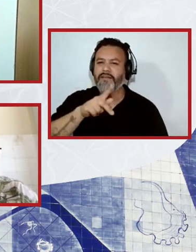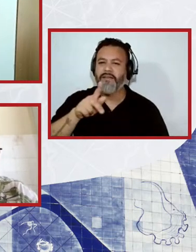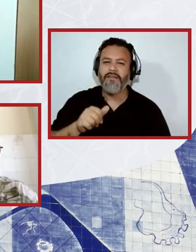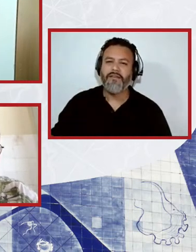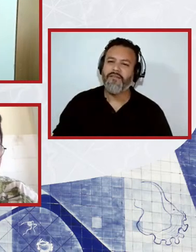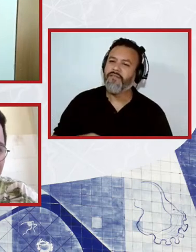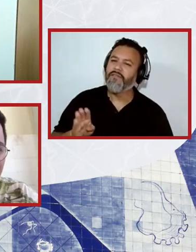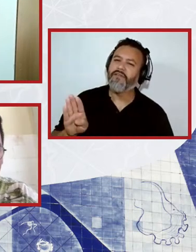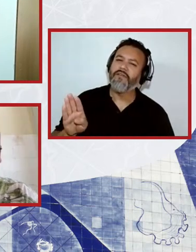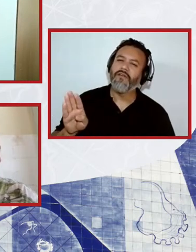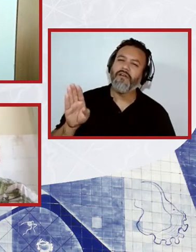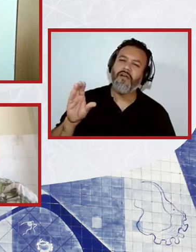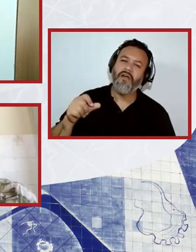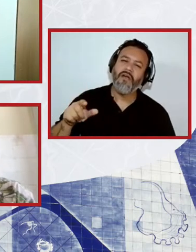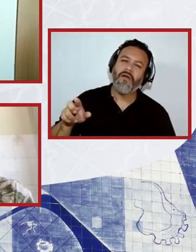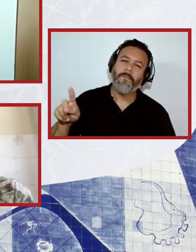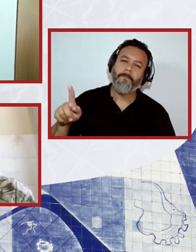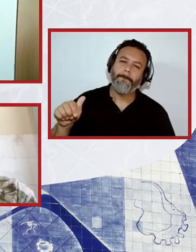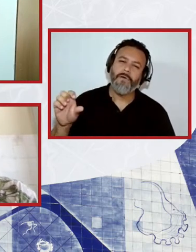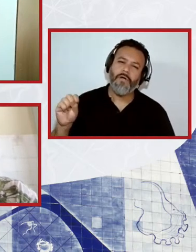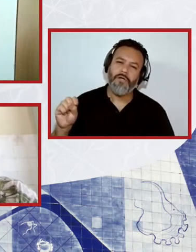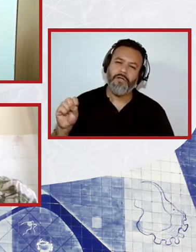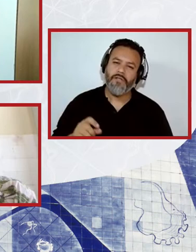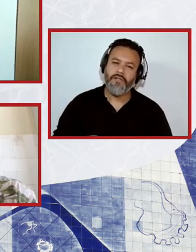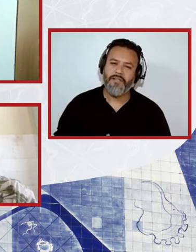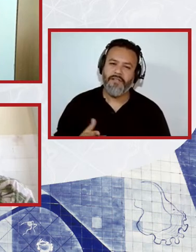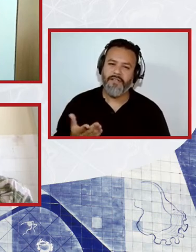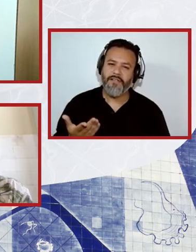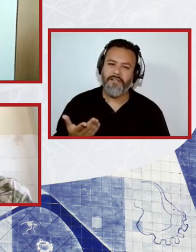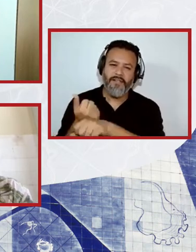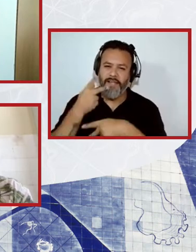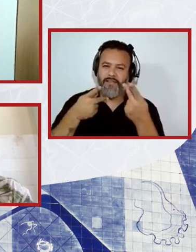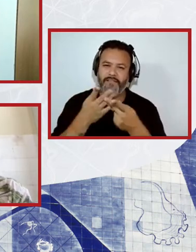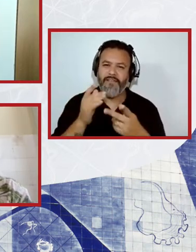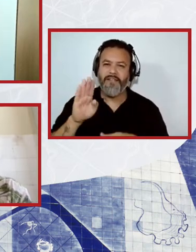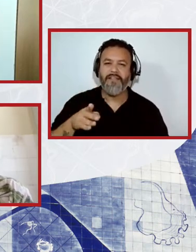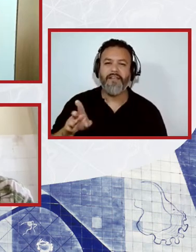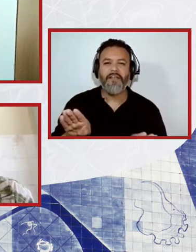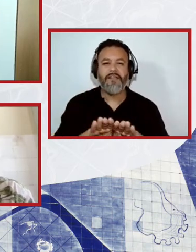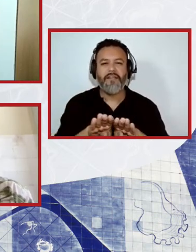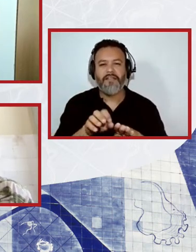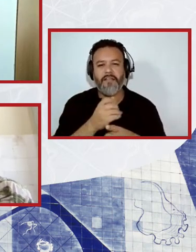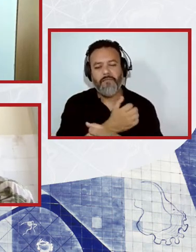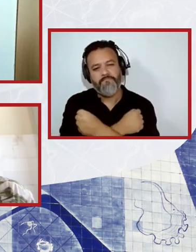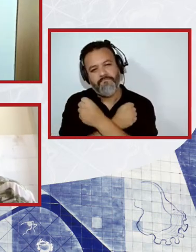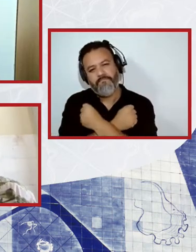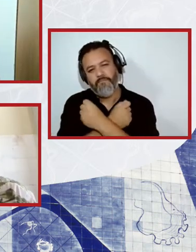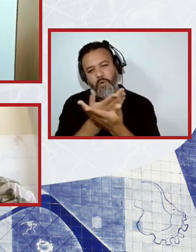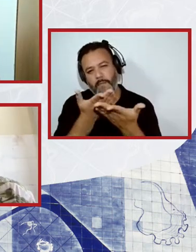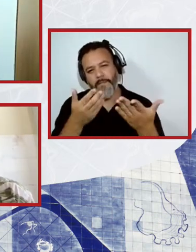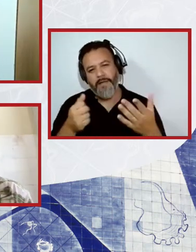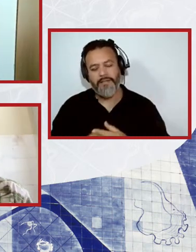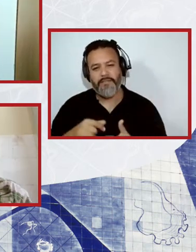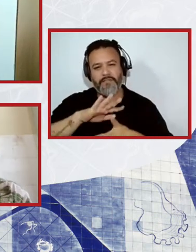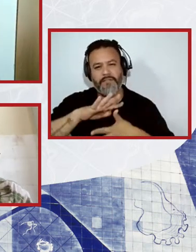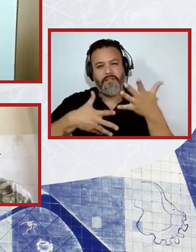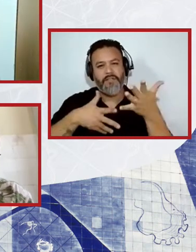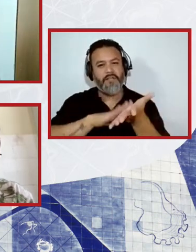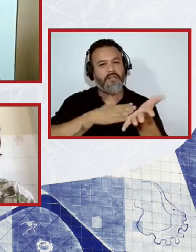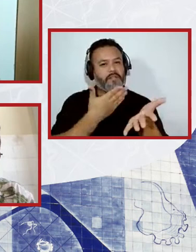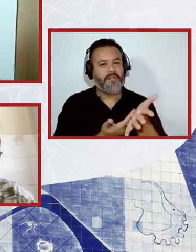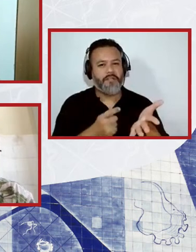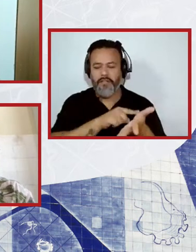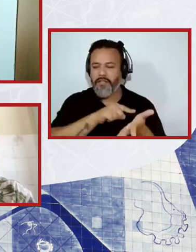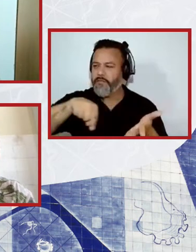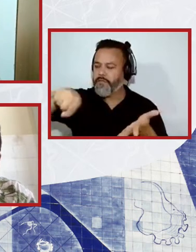a Margarete, a Bianca, que eu já falei antes. Deixar aqui um abraço também para o pessoal que está fazendo esse trabalho bonito aqui de Libras, todo o